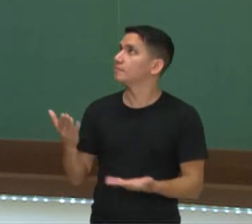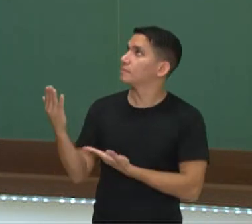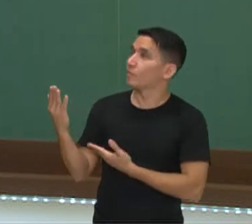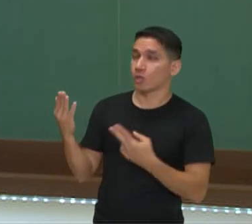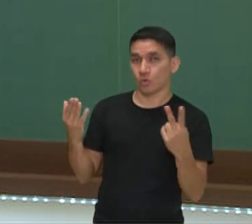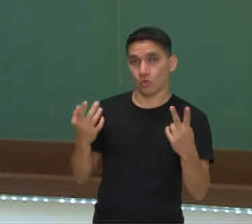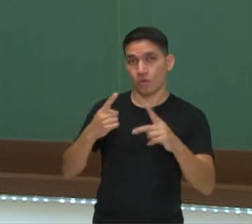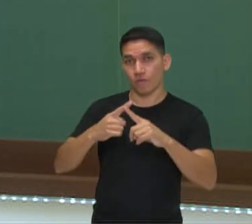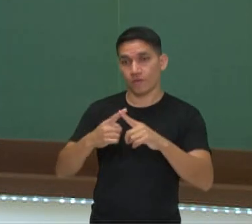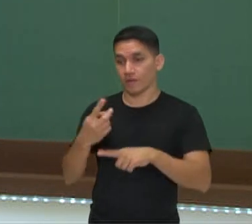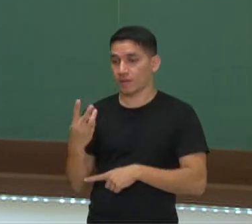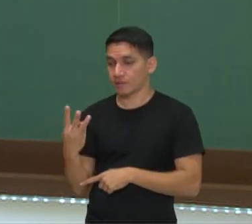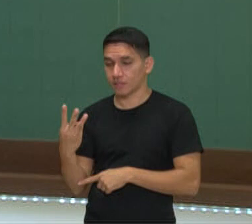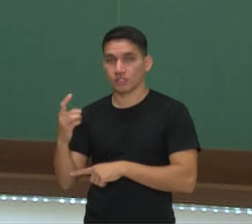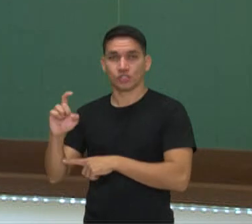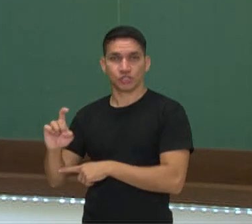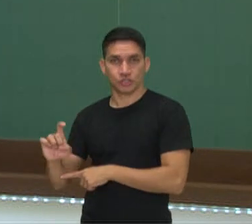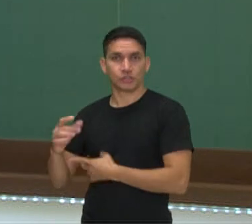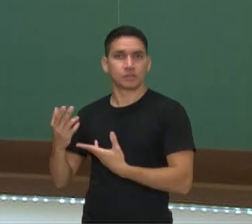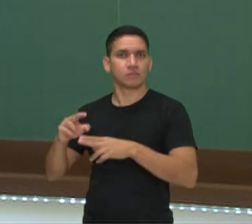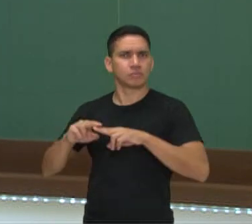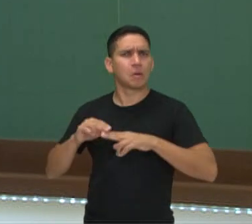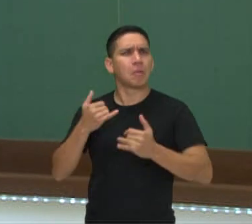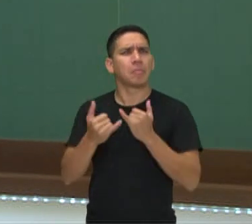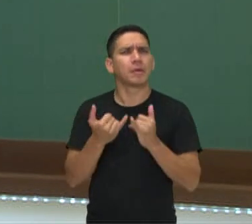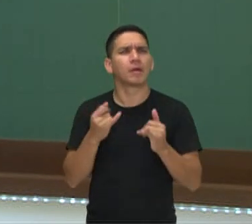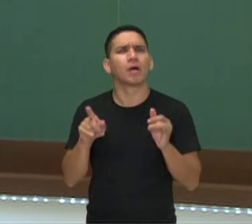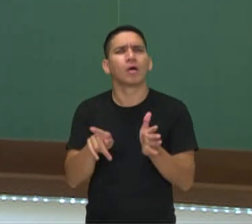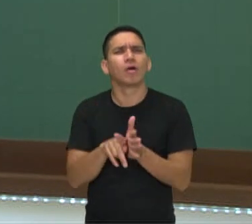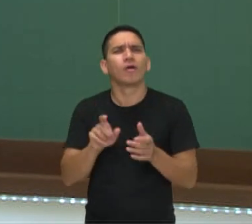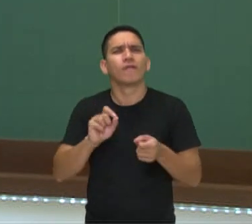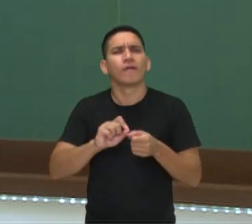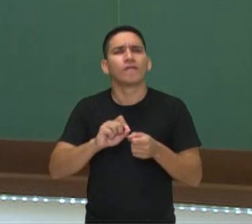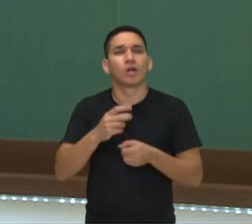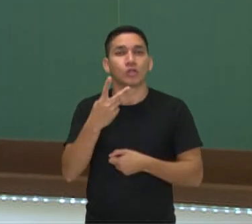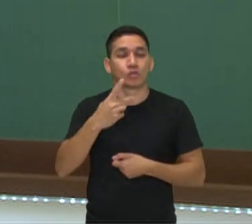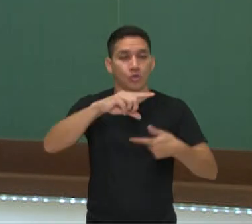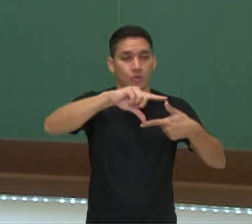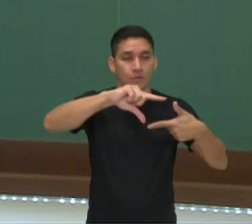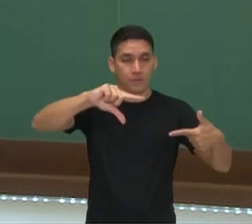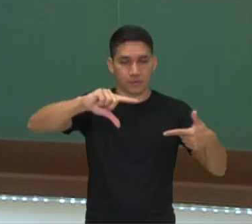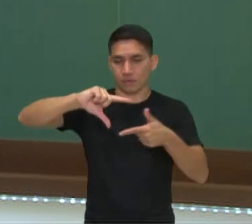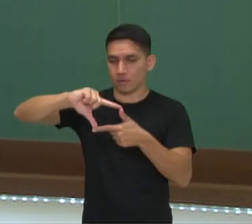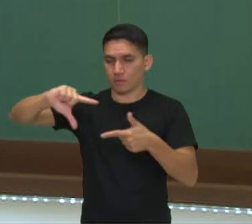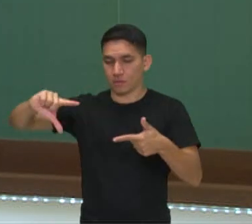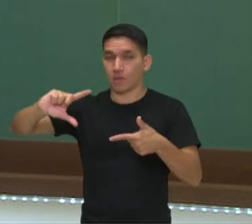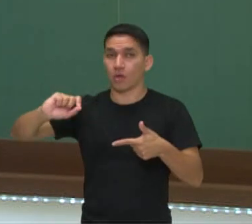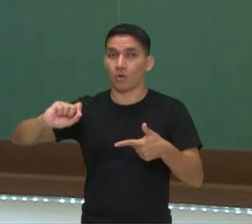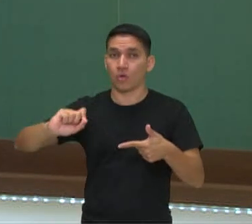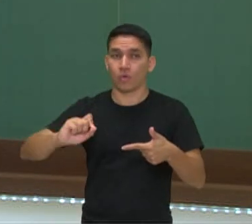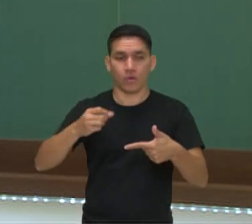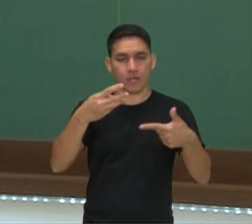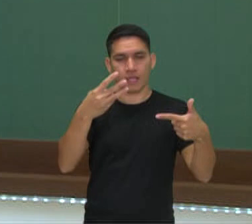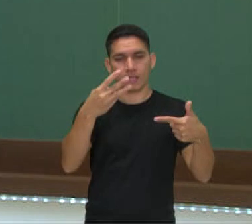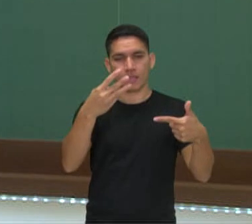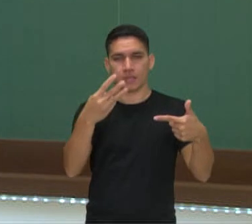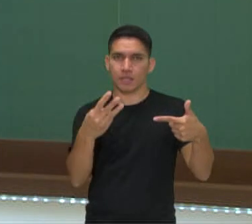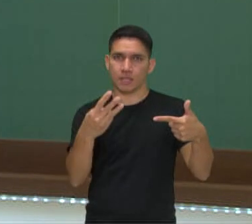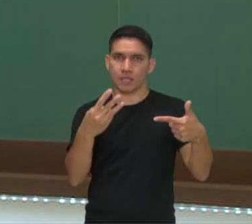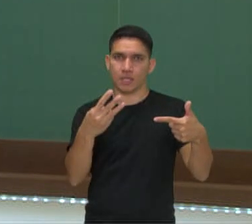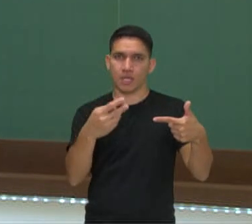vezes 3x. Então, aqui é como se eu tivesse dois retângulos, tá bom? De medidas 3 por